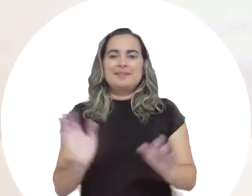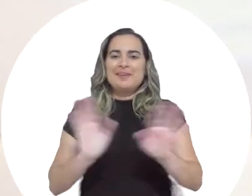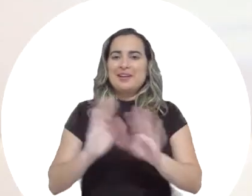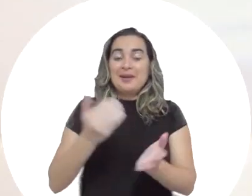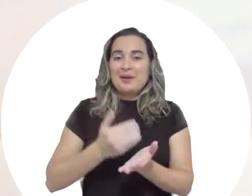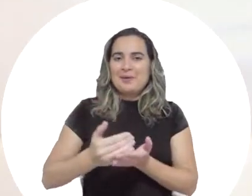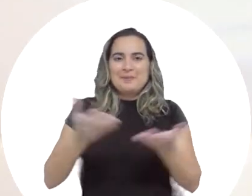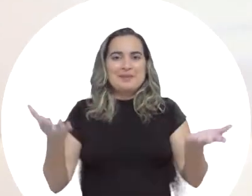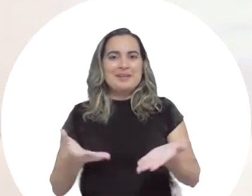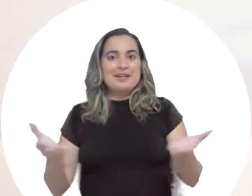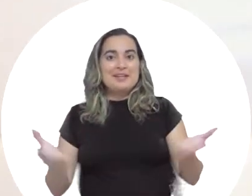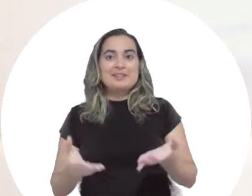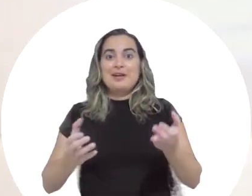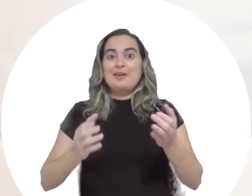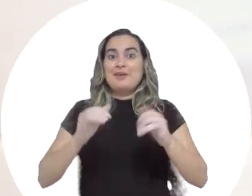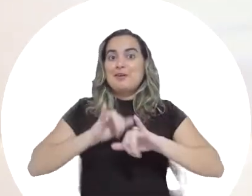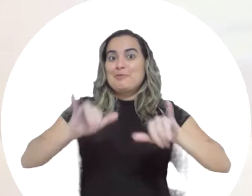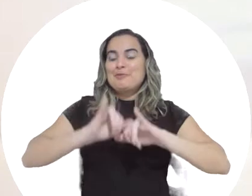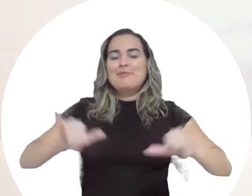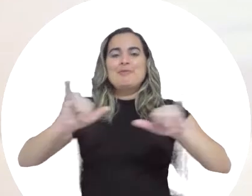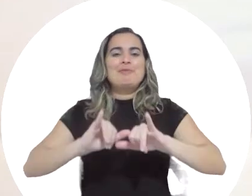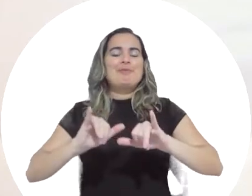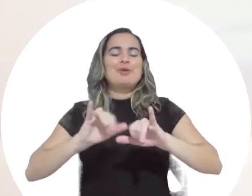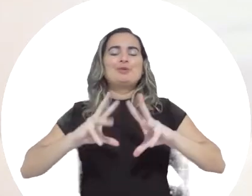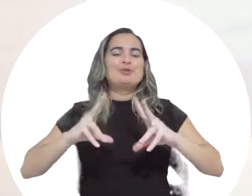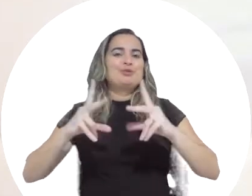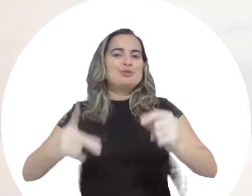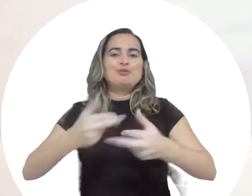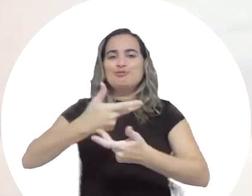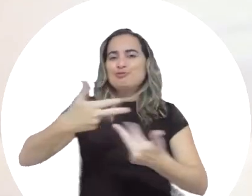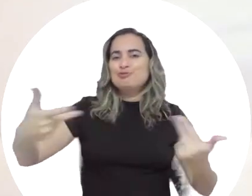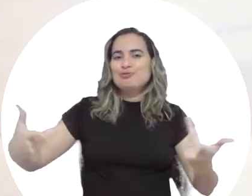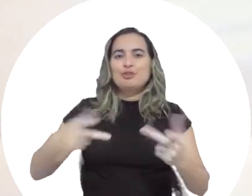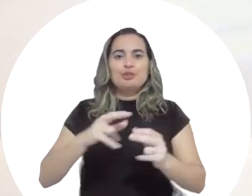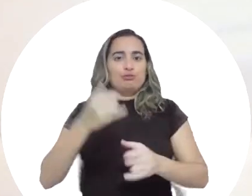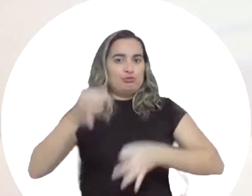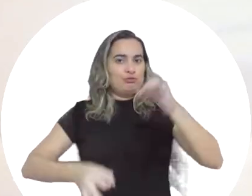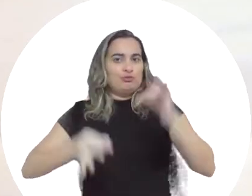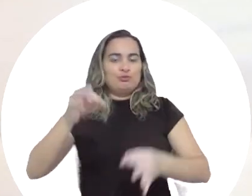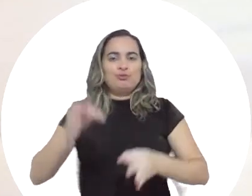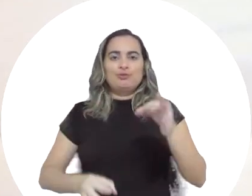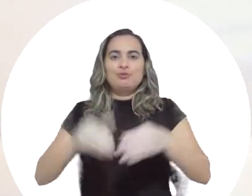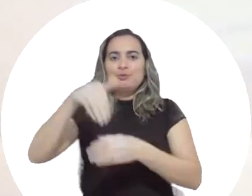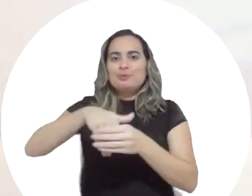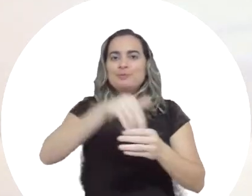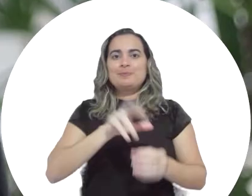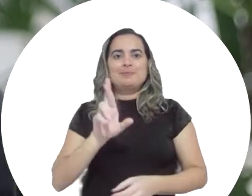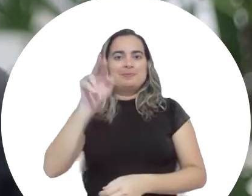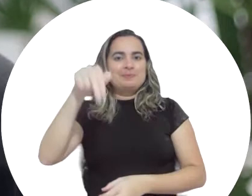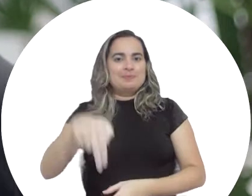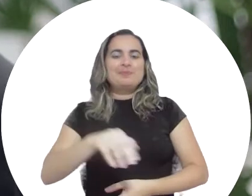Olá, começa agora mais uma edição do programa que deixa você bem informado sobre as notícias e novidades da Justiça Eleitoral no estado do Rio Grande do